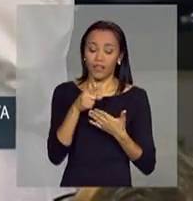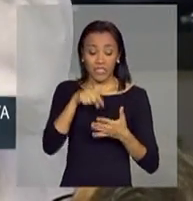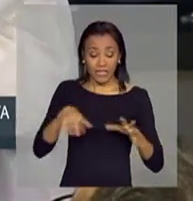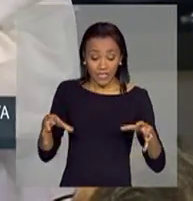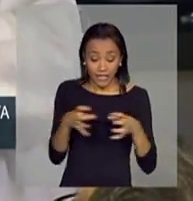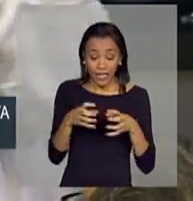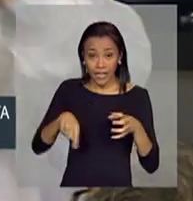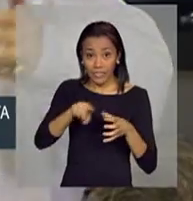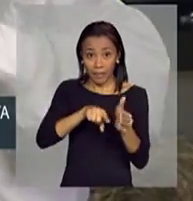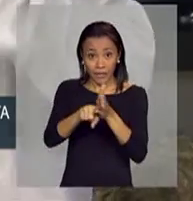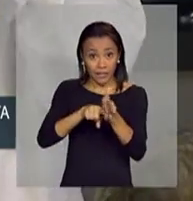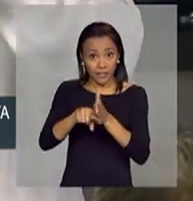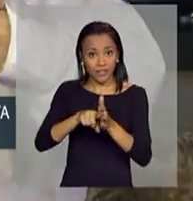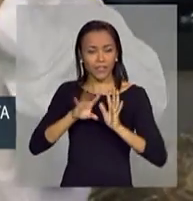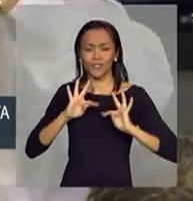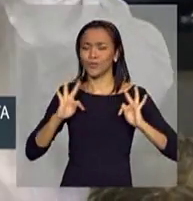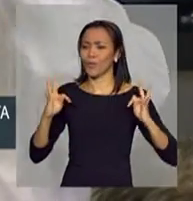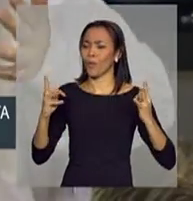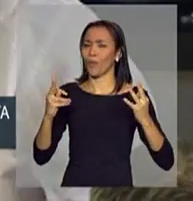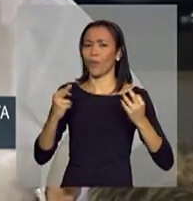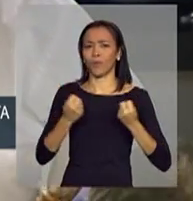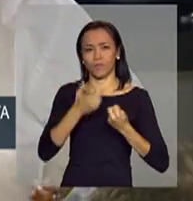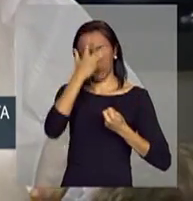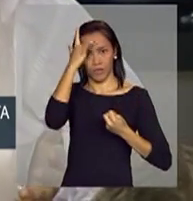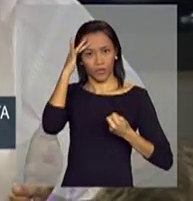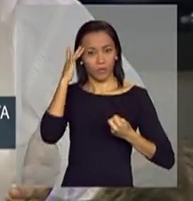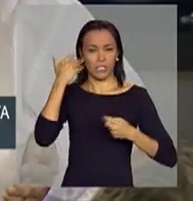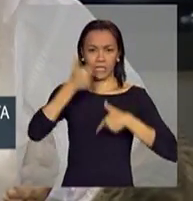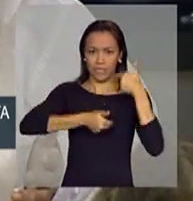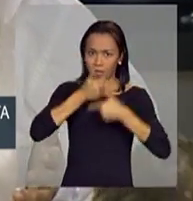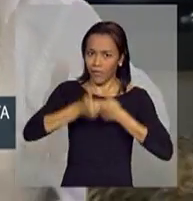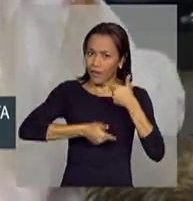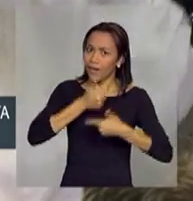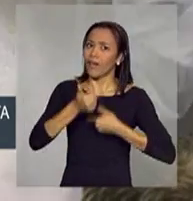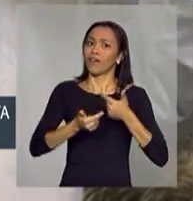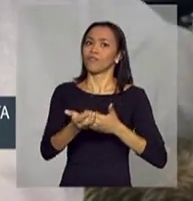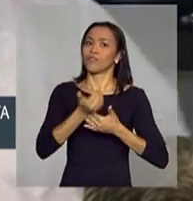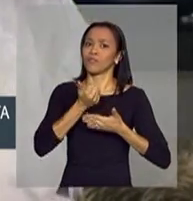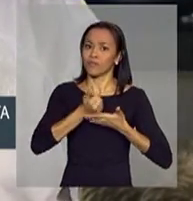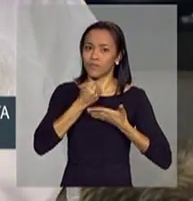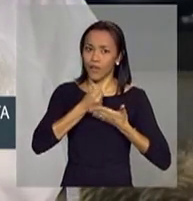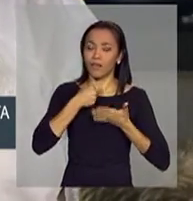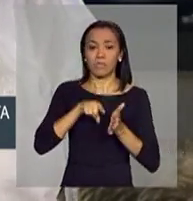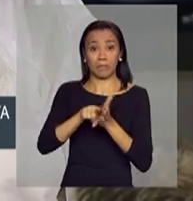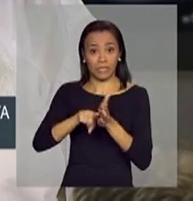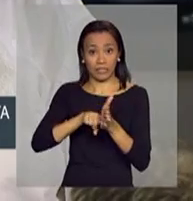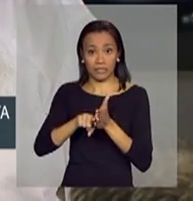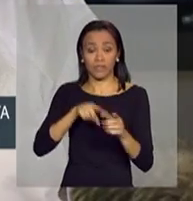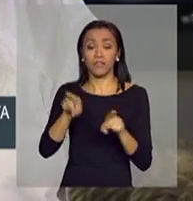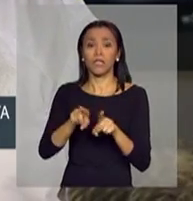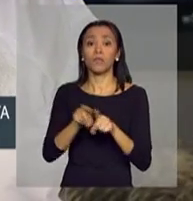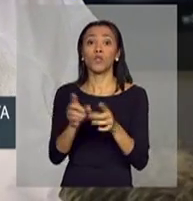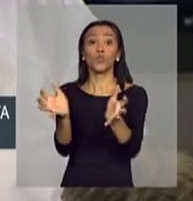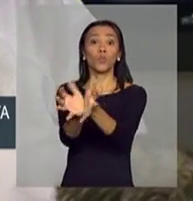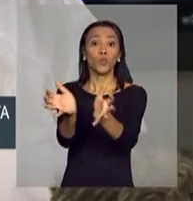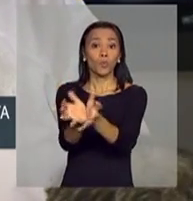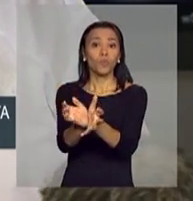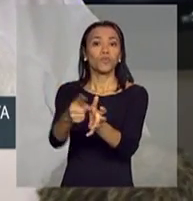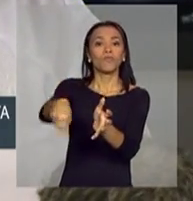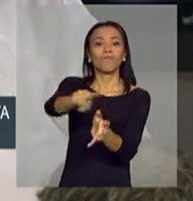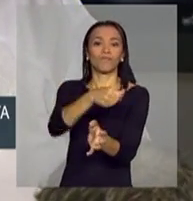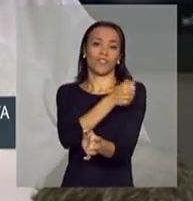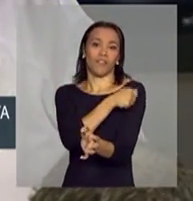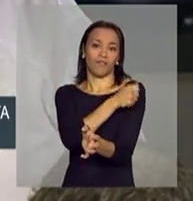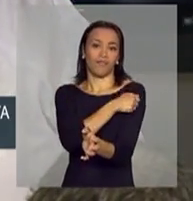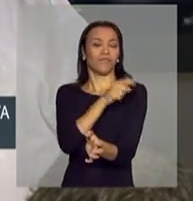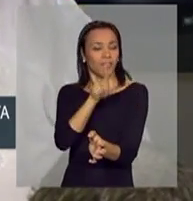trabalho de todos os assessores que contribuíram fortemente com essa pesquisa e de um grupo de estudantes que